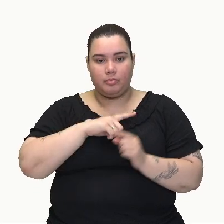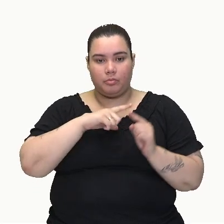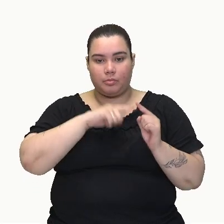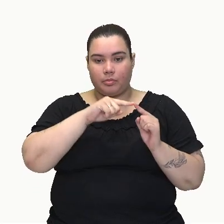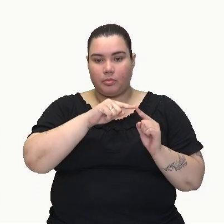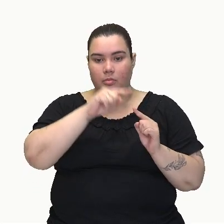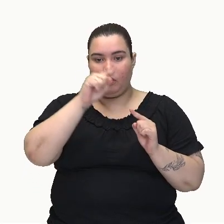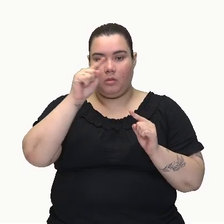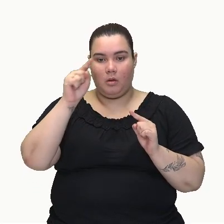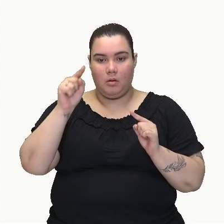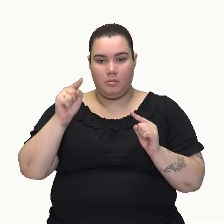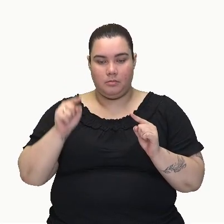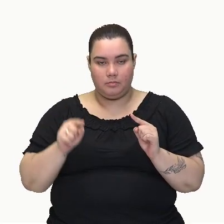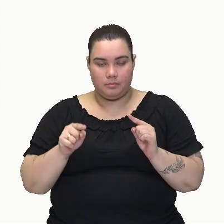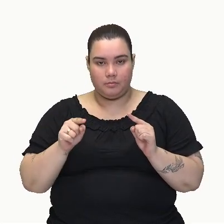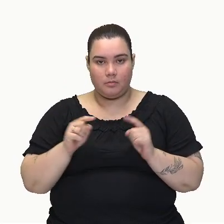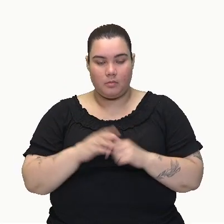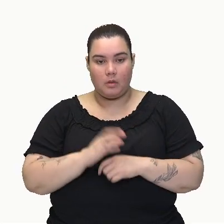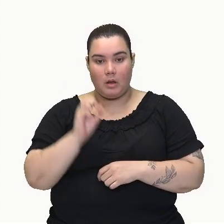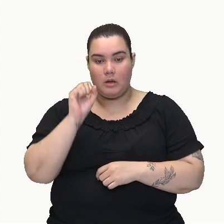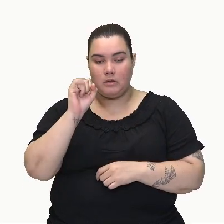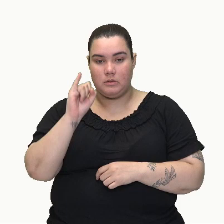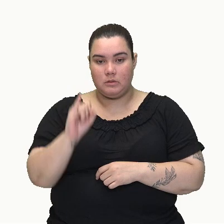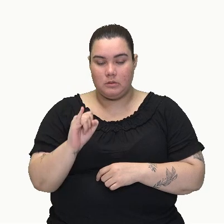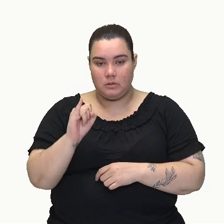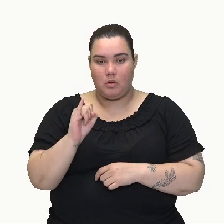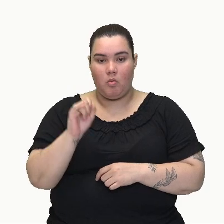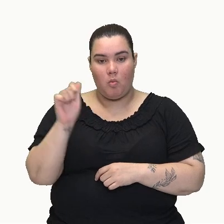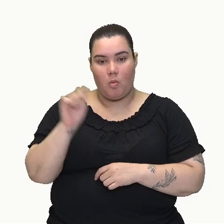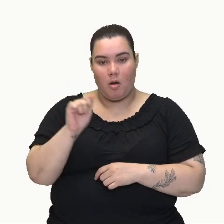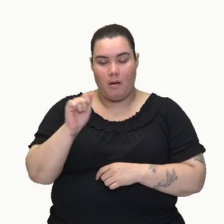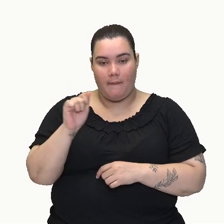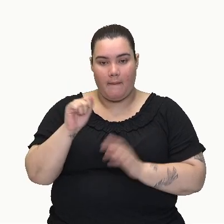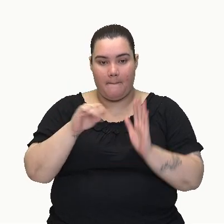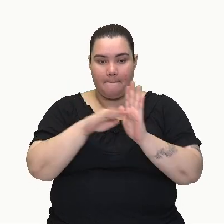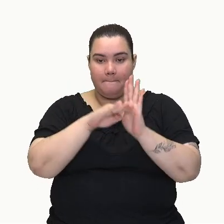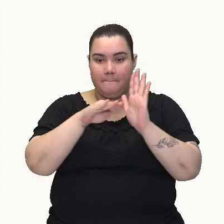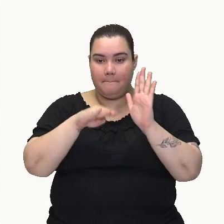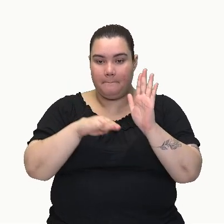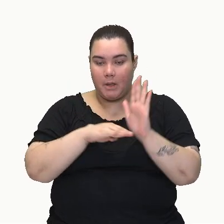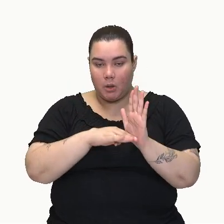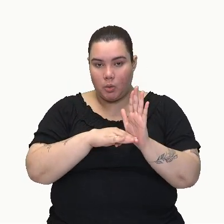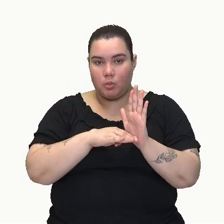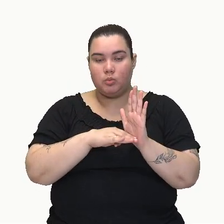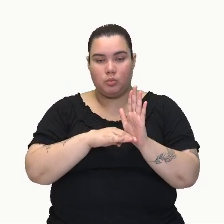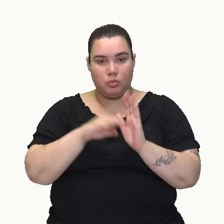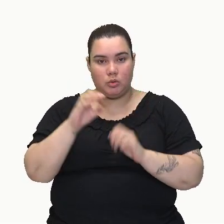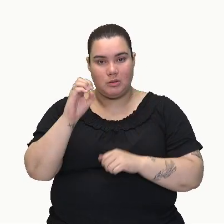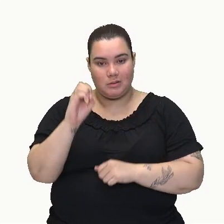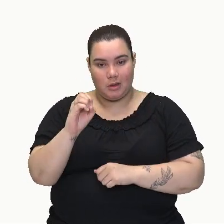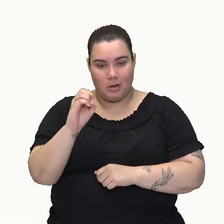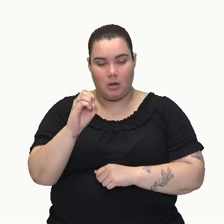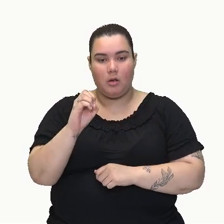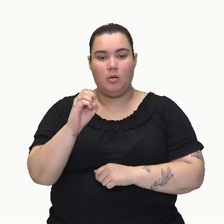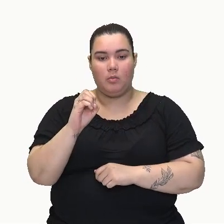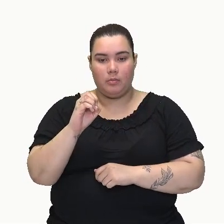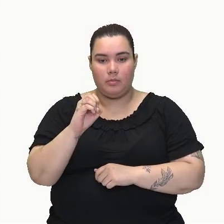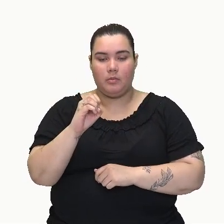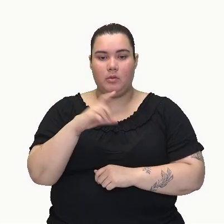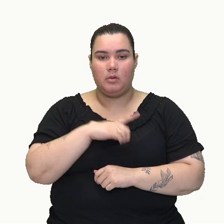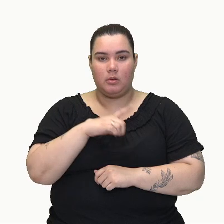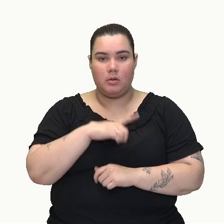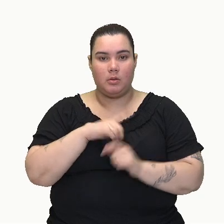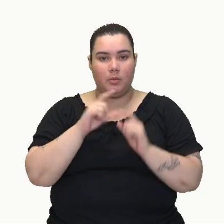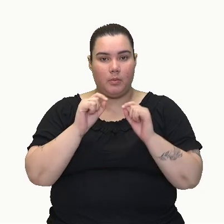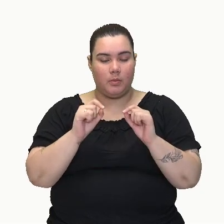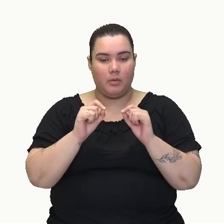cima. E quando o coeficiente a for menor que zero, a parábola